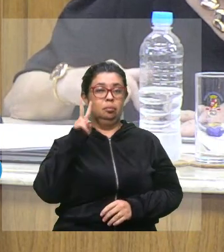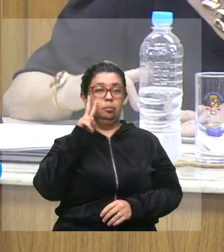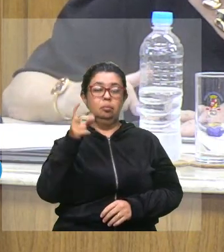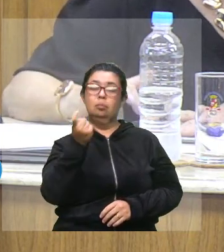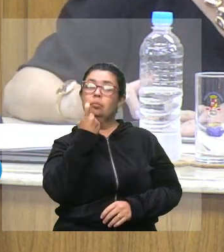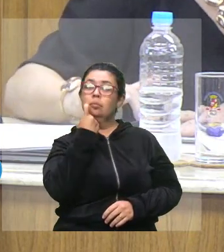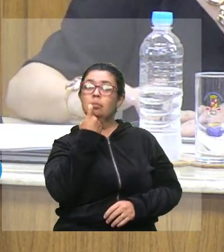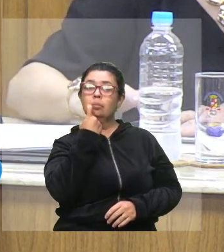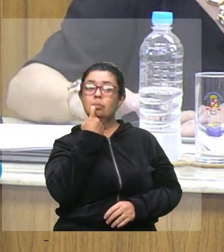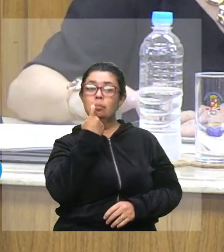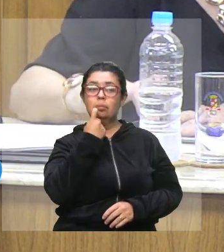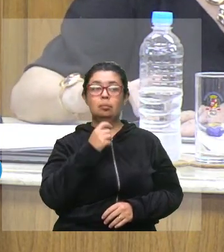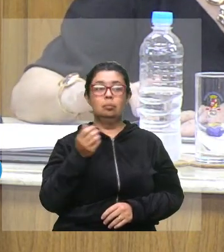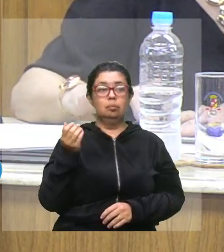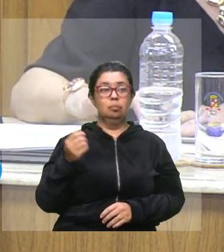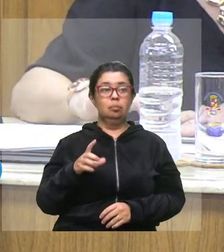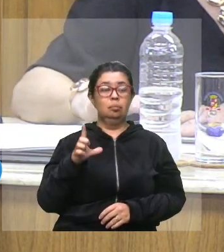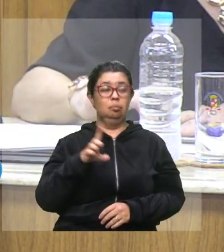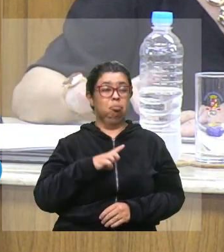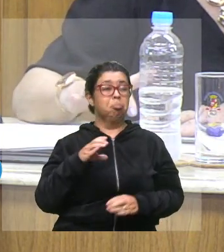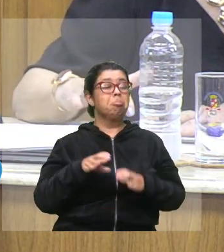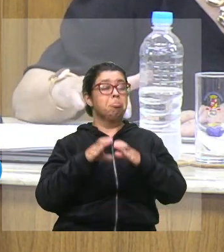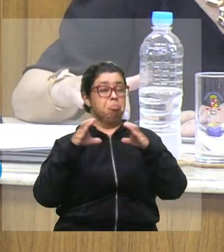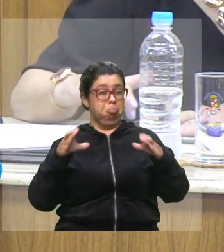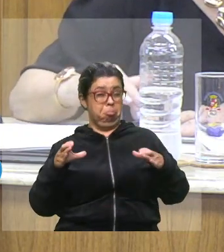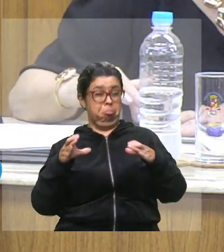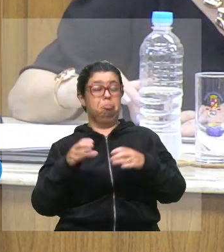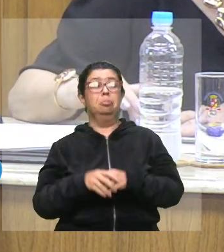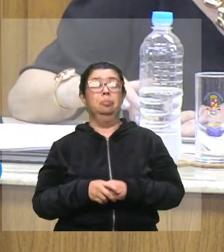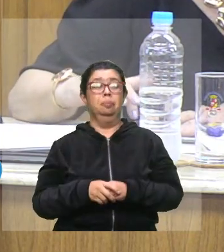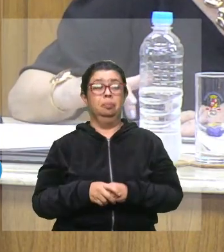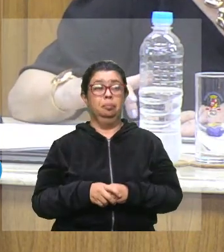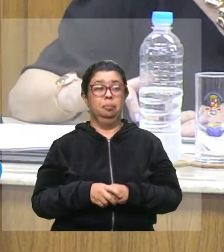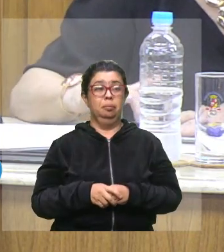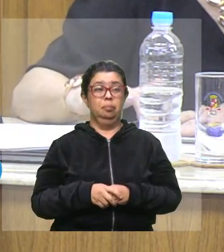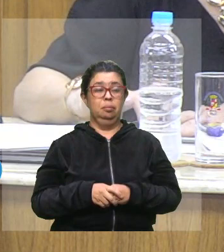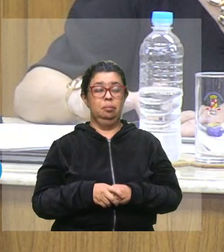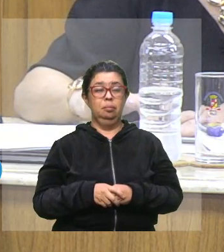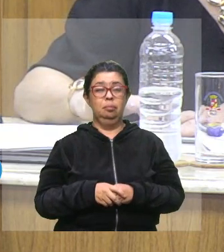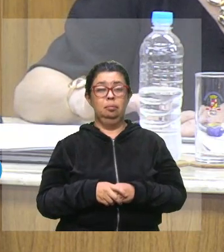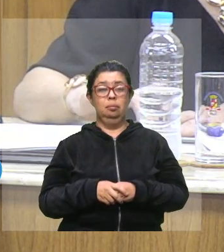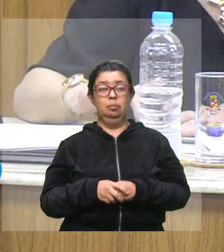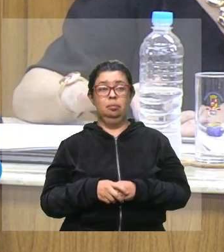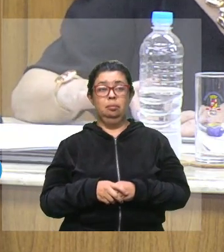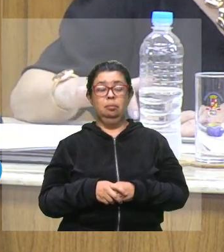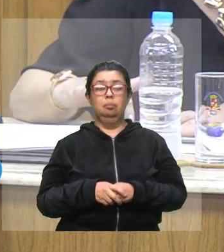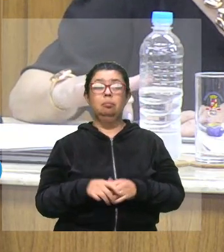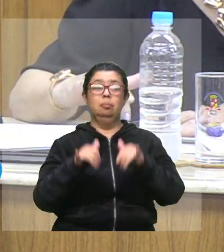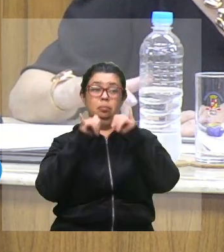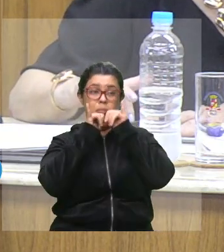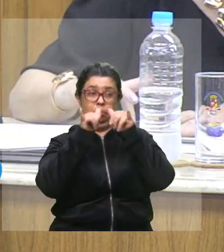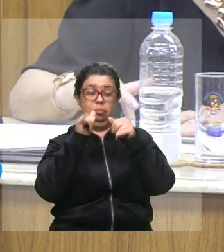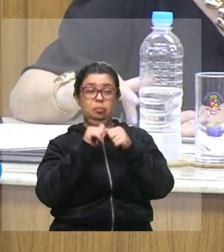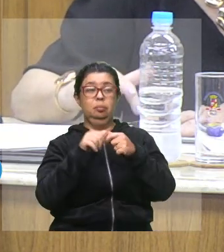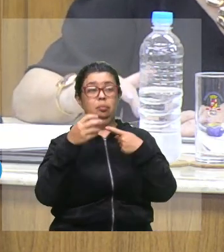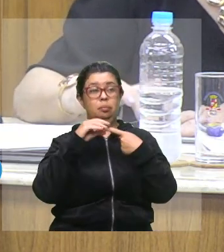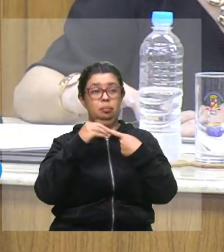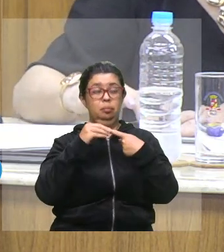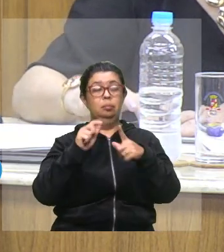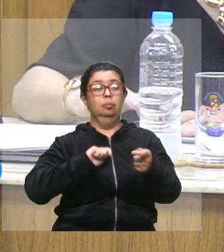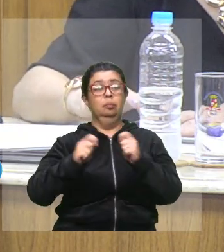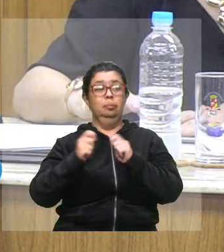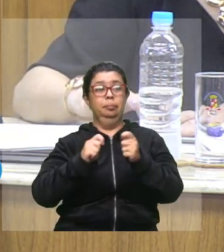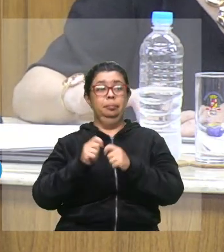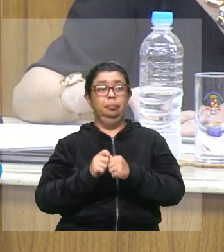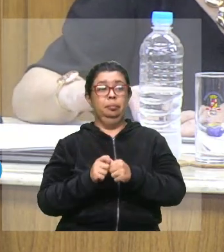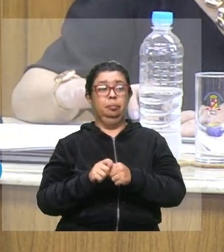retrasada houve um pico, né, de atendimento, que, segundo as informações do coordenador administrativo da UPA,